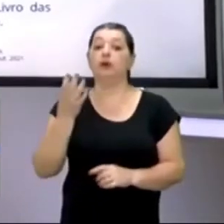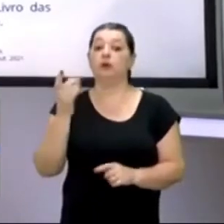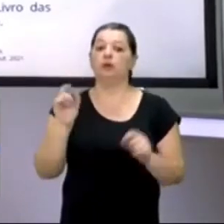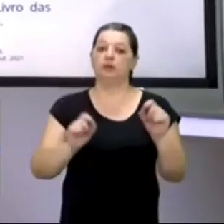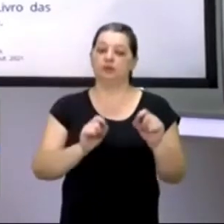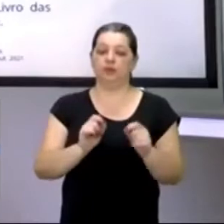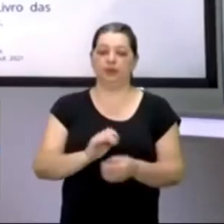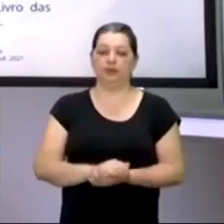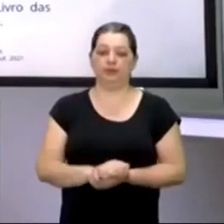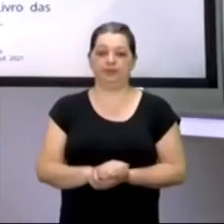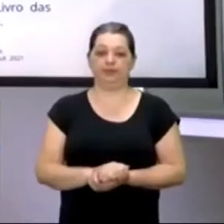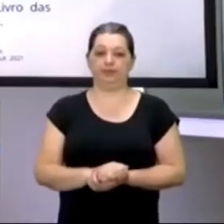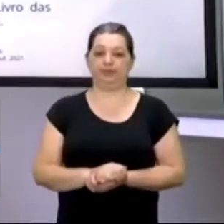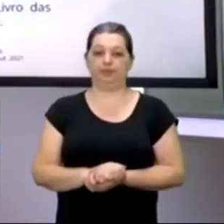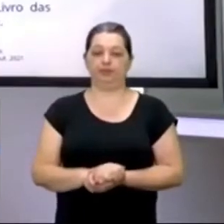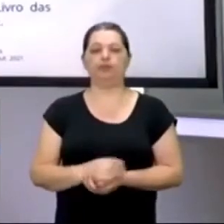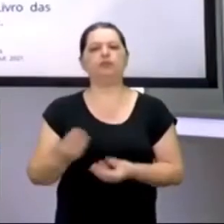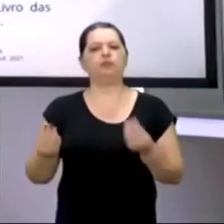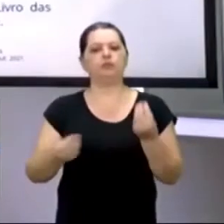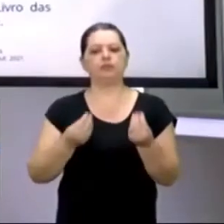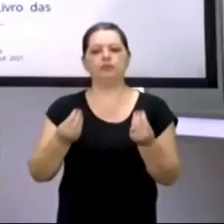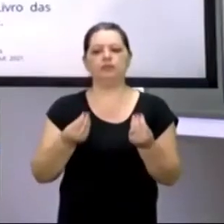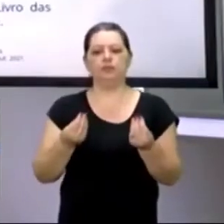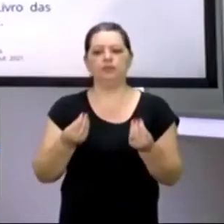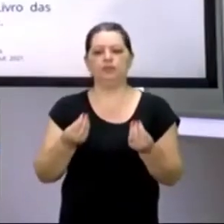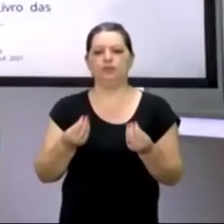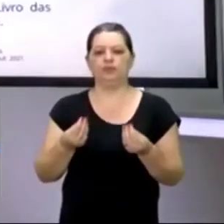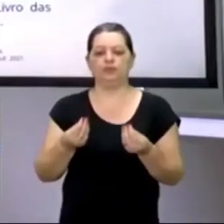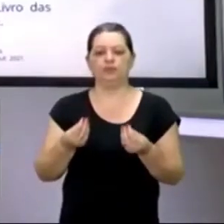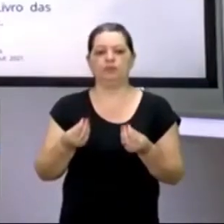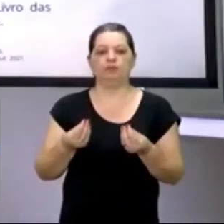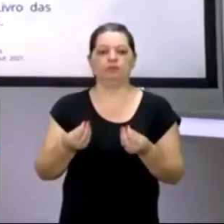Como é que a gente fala que foi uma